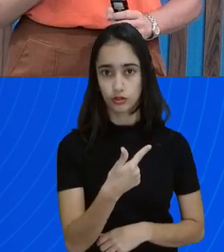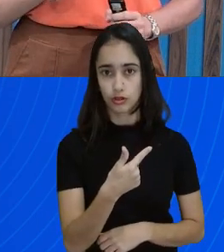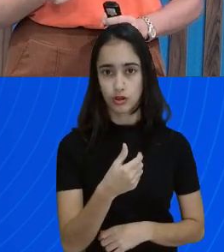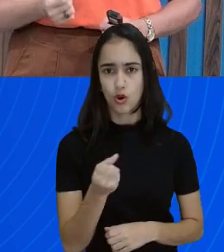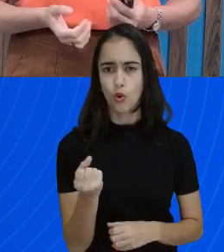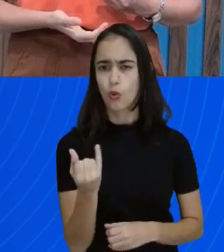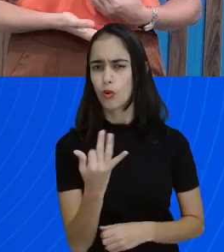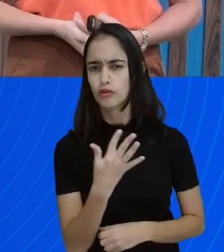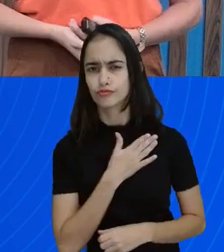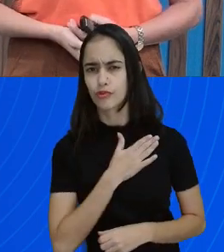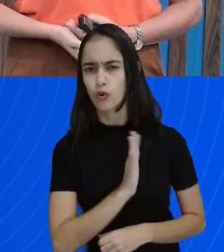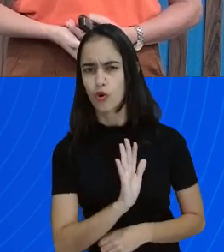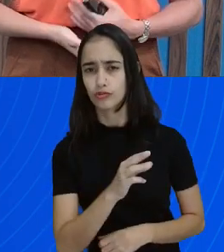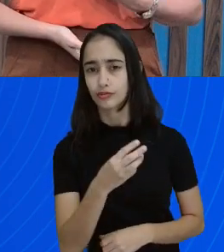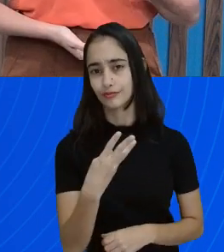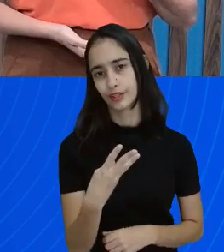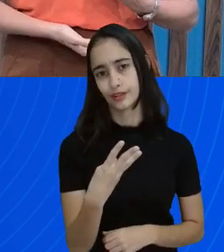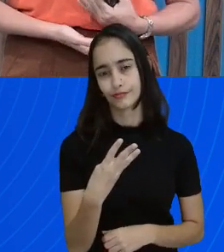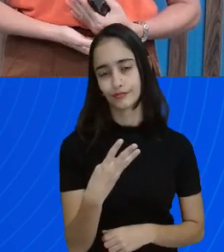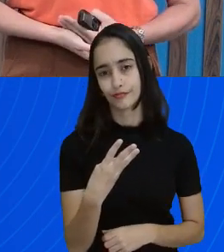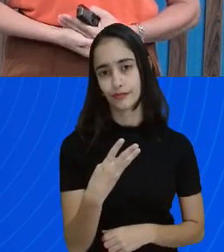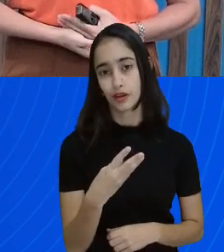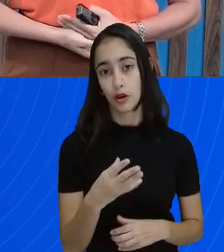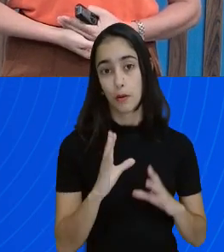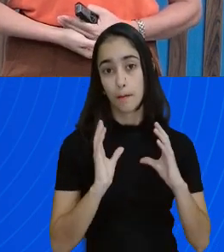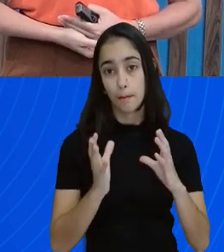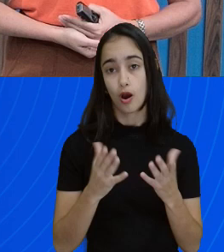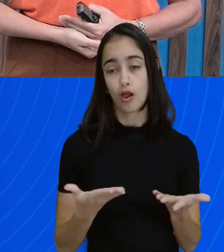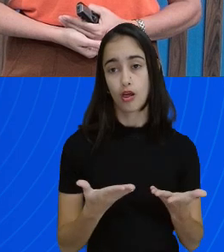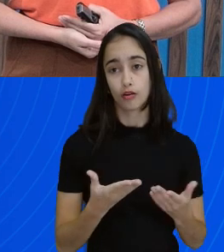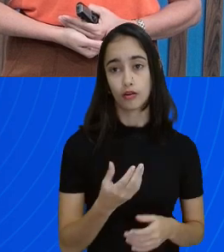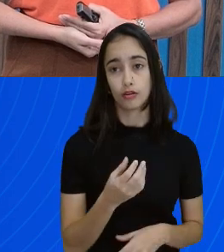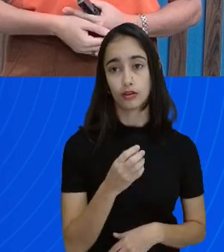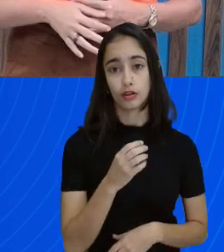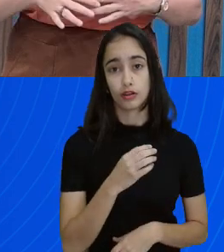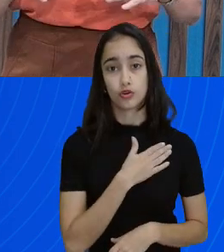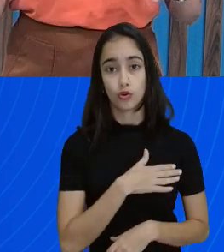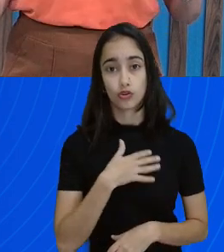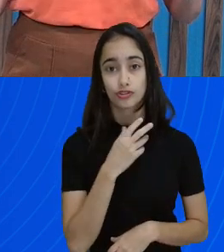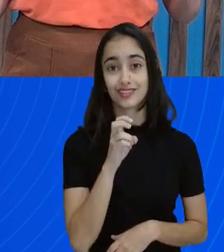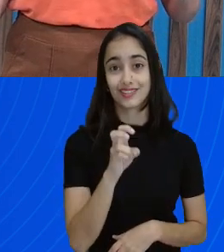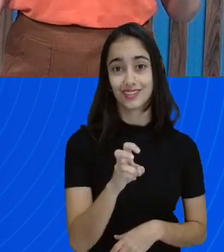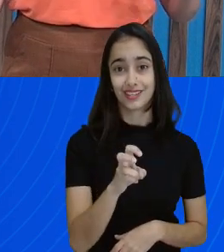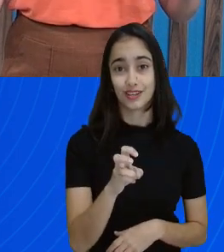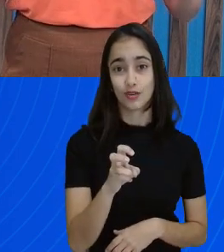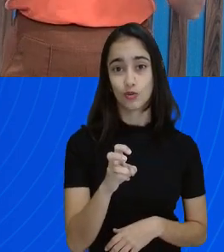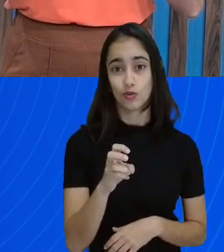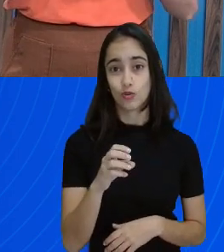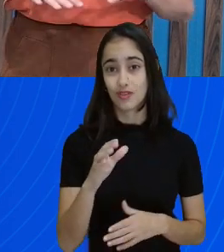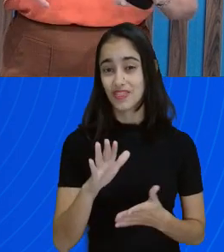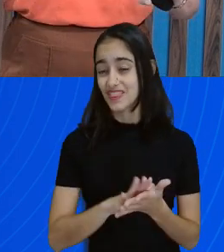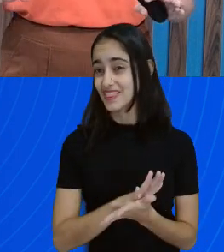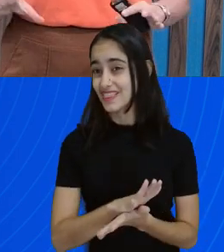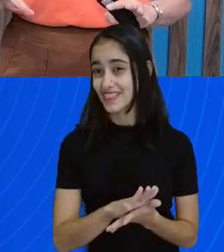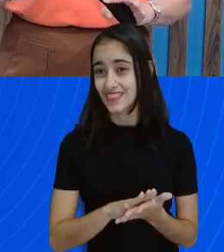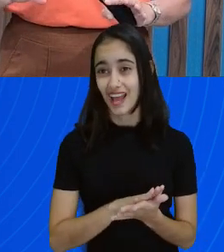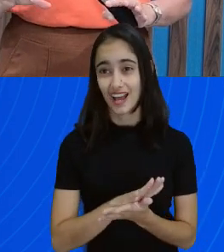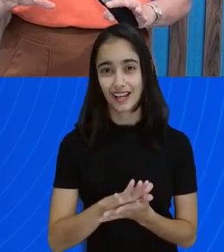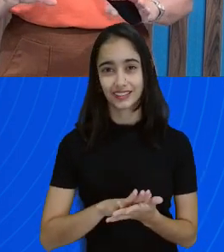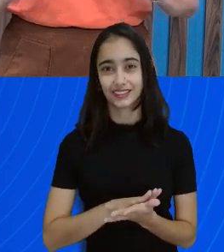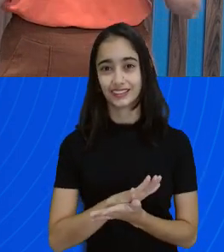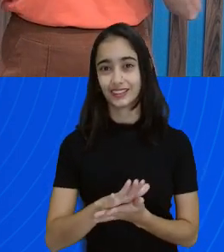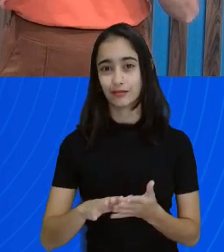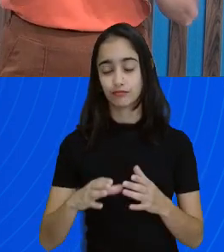3 não gostam. Bola, 5 alunos gostam muito e 0 para não gostam, ou seja, todo mundo gosta de pular